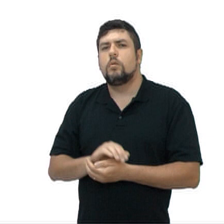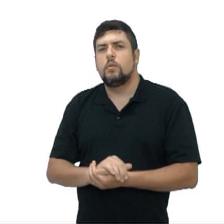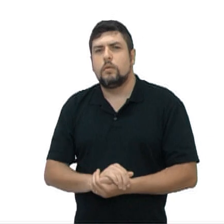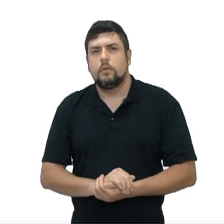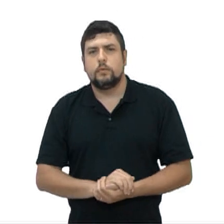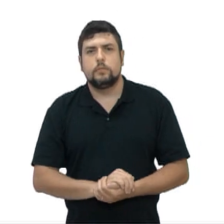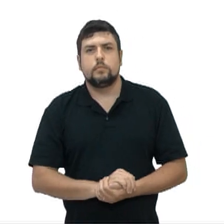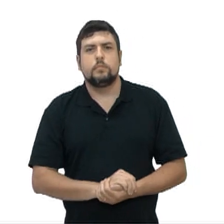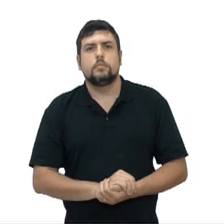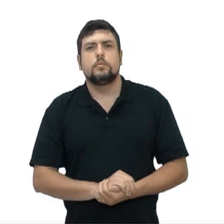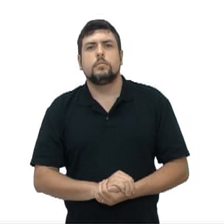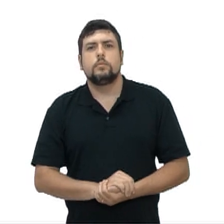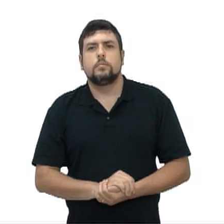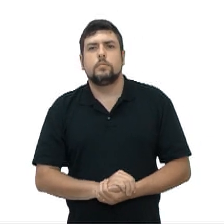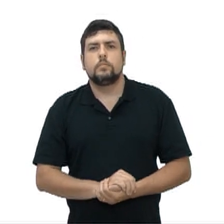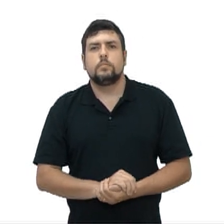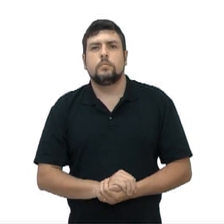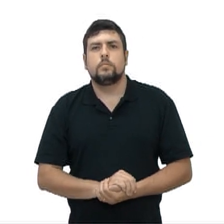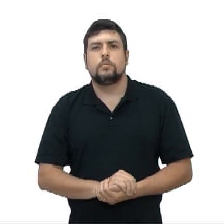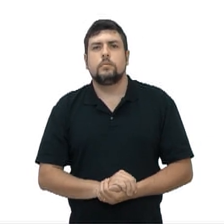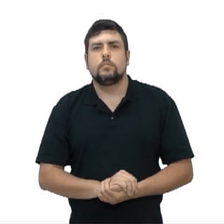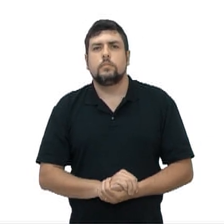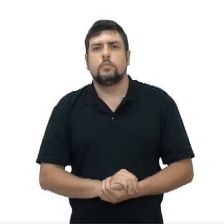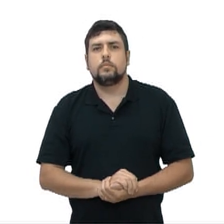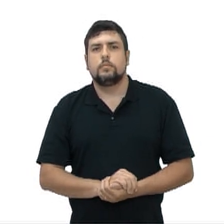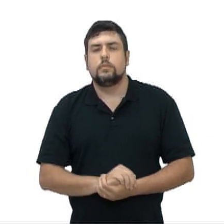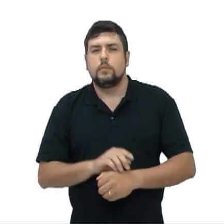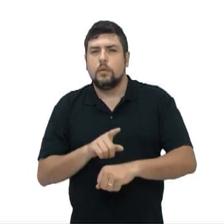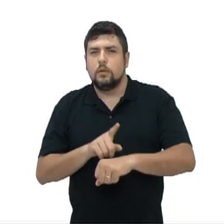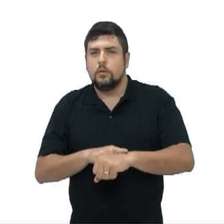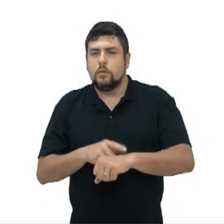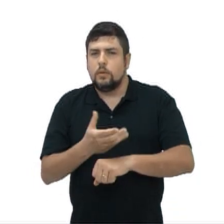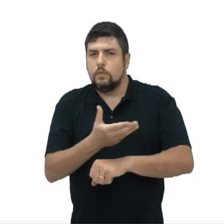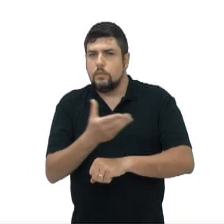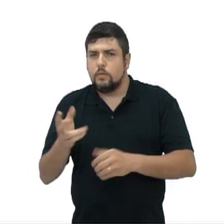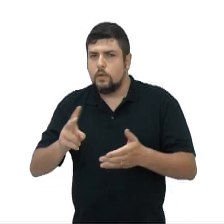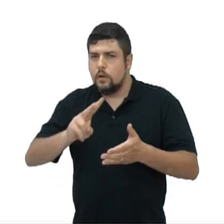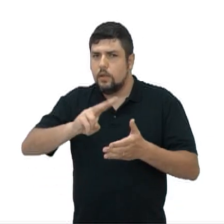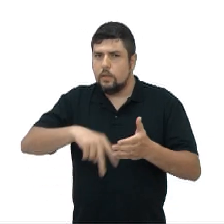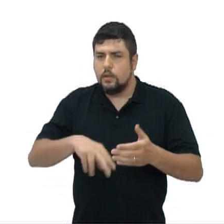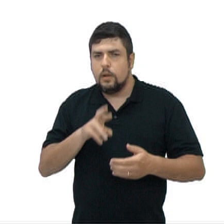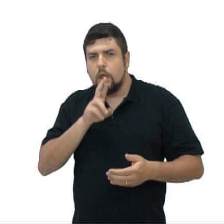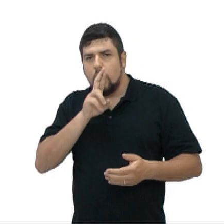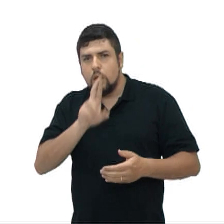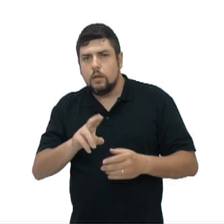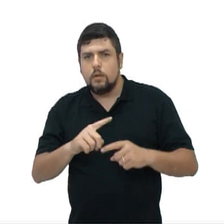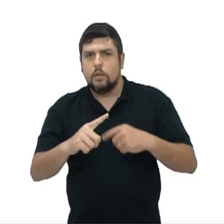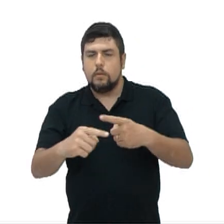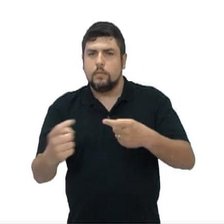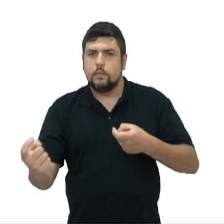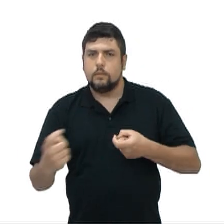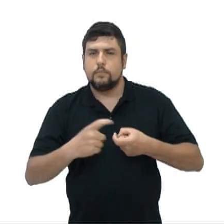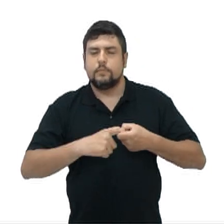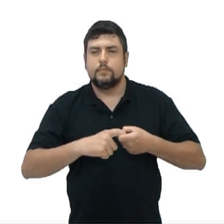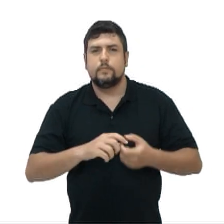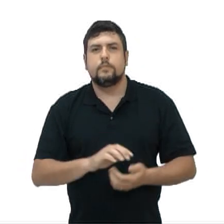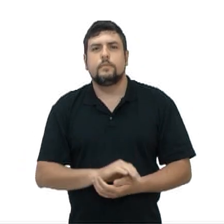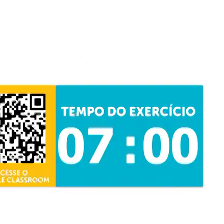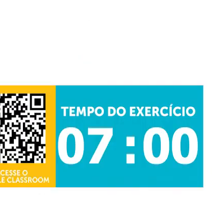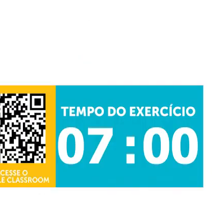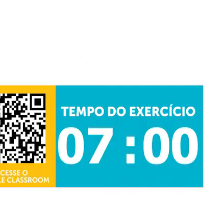barômetro ou amperímetro? Nós vamos dar um tempinho para vocês aí responderem aí, bem rapidinho, né? E já voltamos aí.